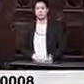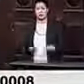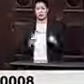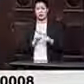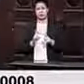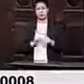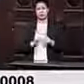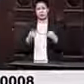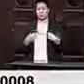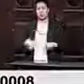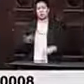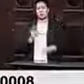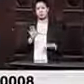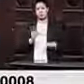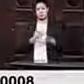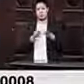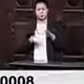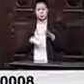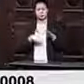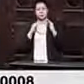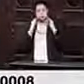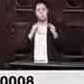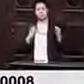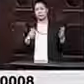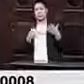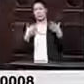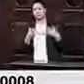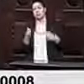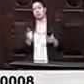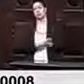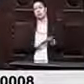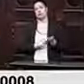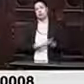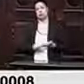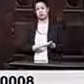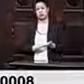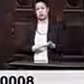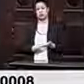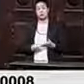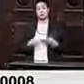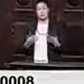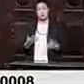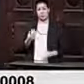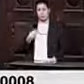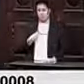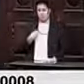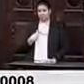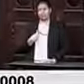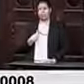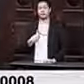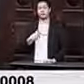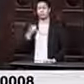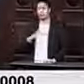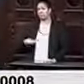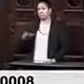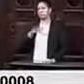se submeteria a nenhuma pressão. Falou isto na presença de